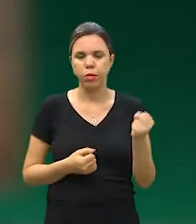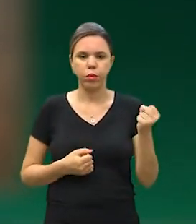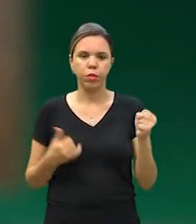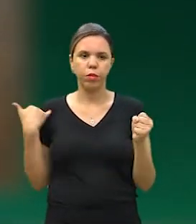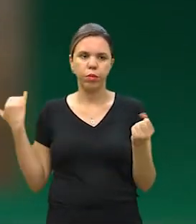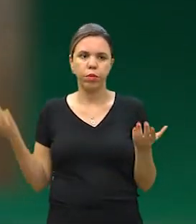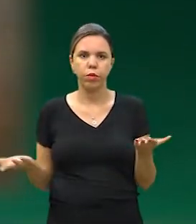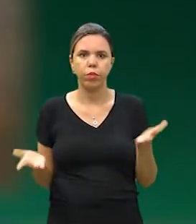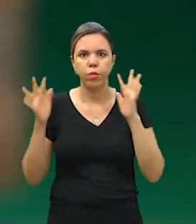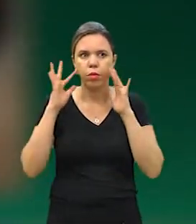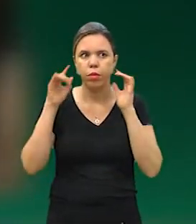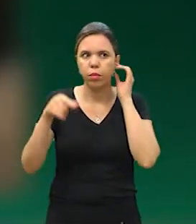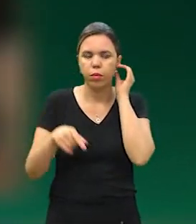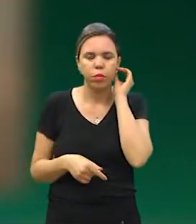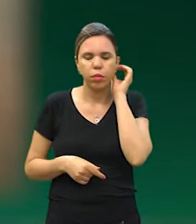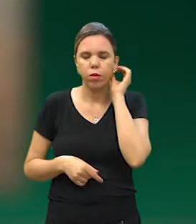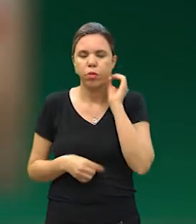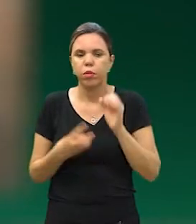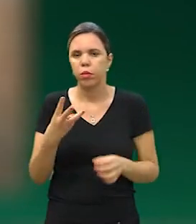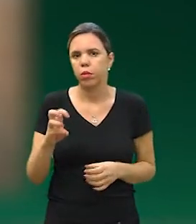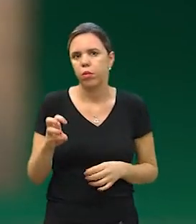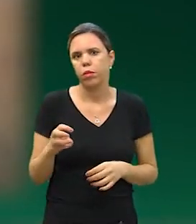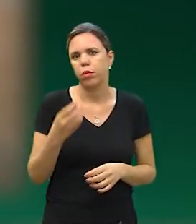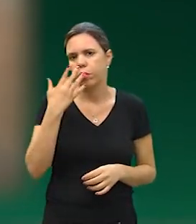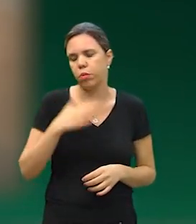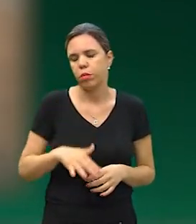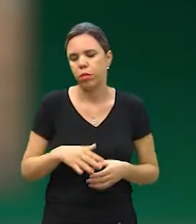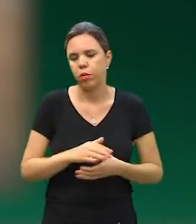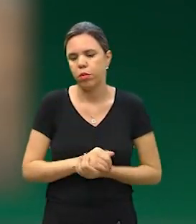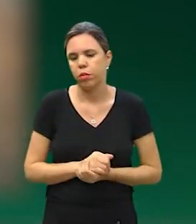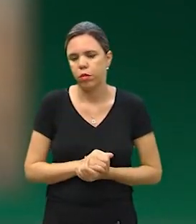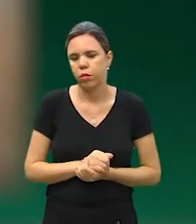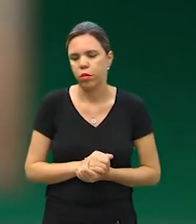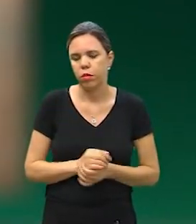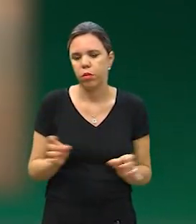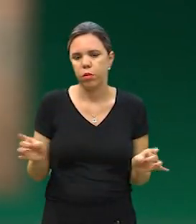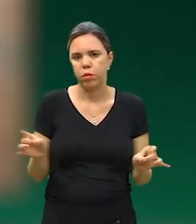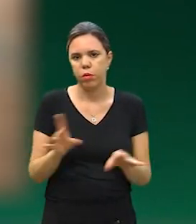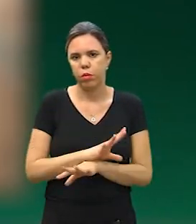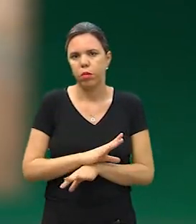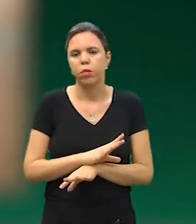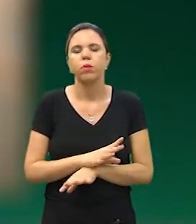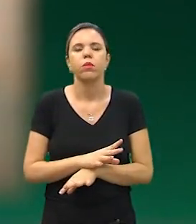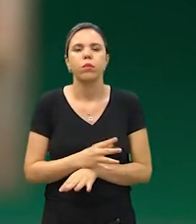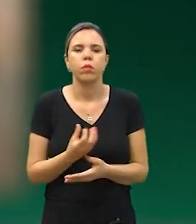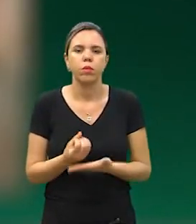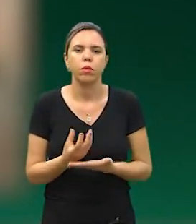tem 8 anos? Imagine você com, né, 35 crianças e você terminando essa